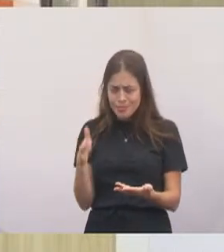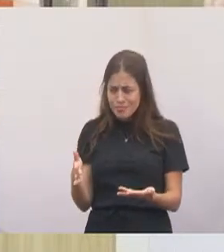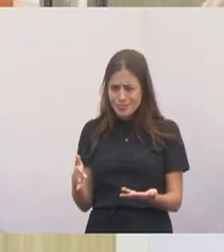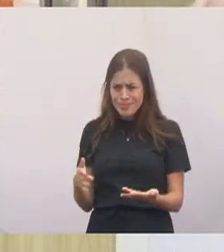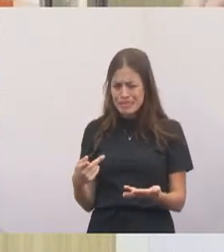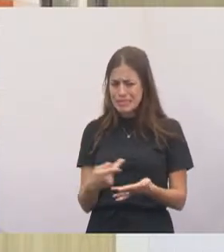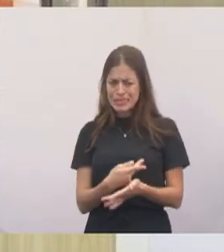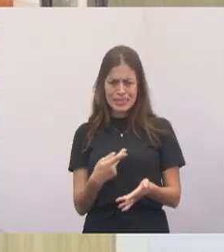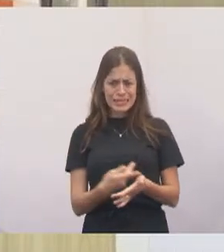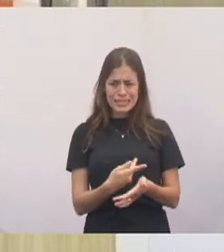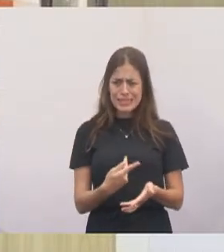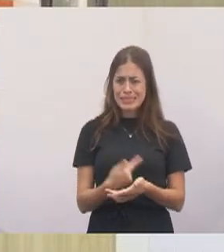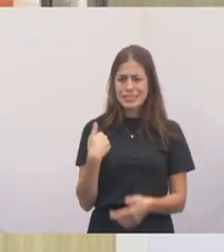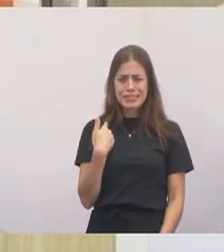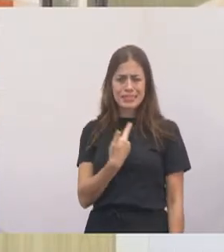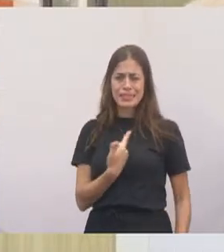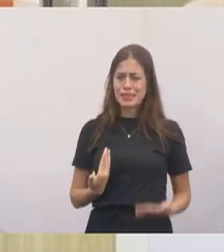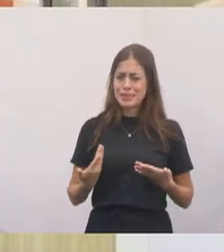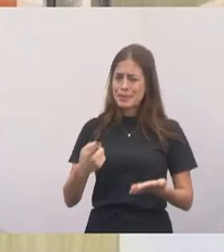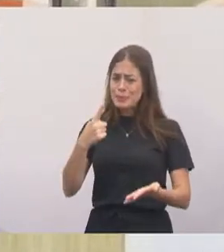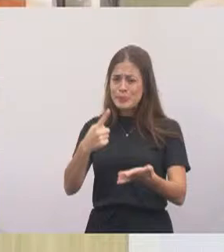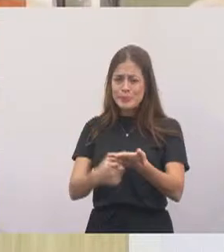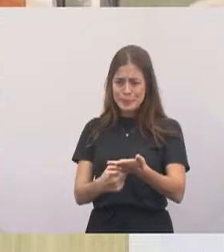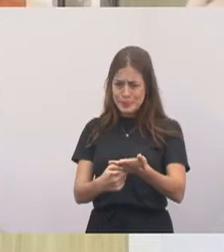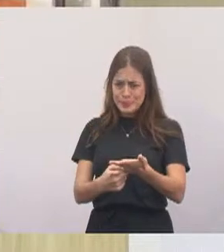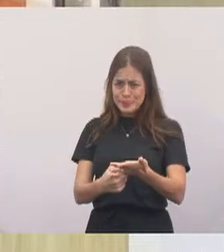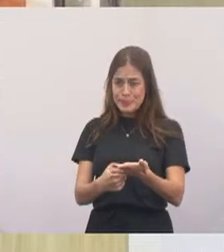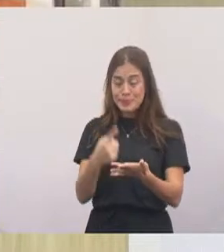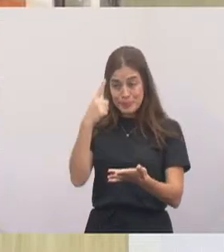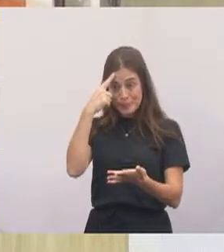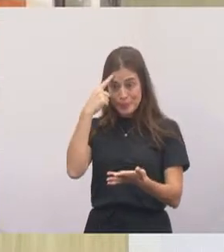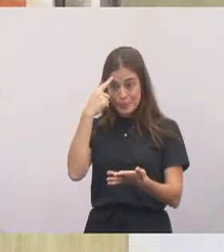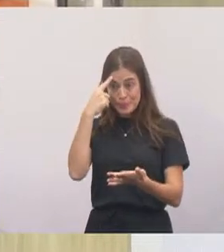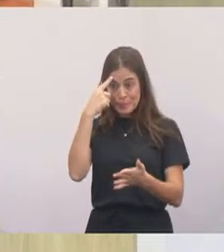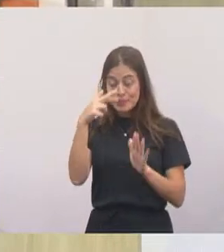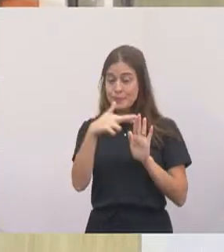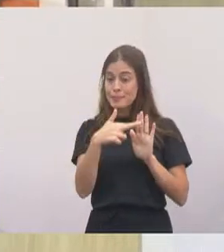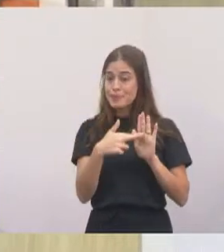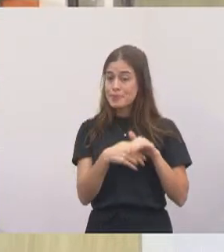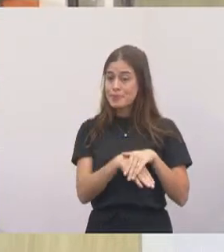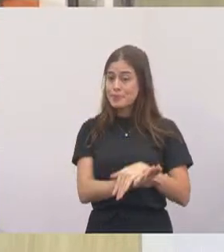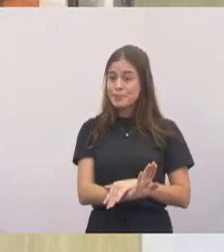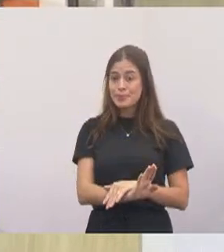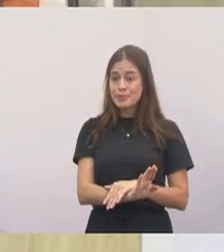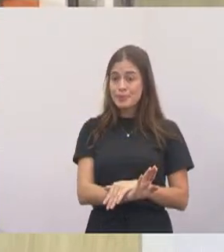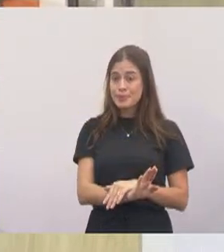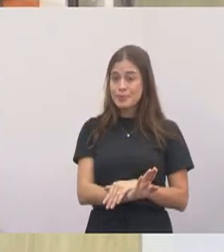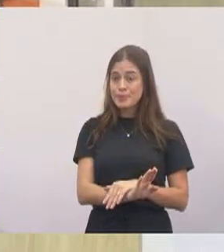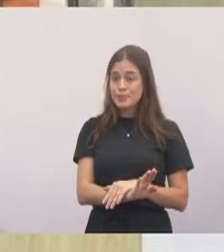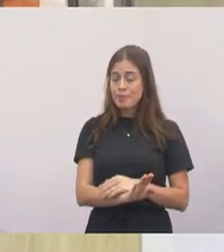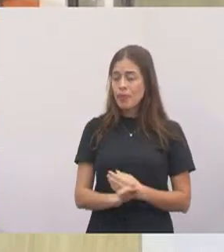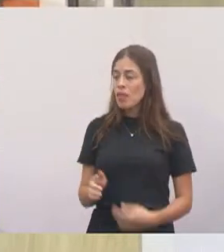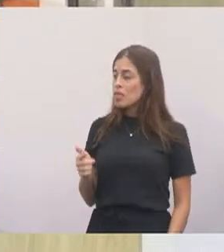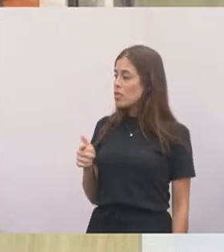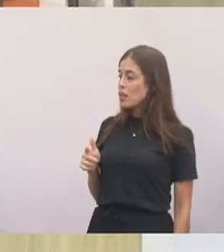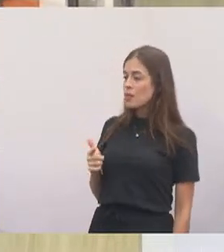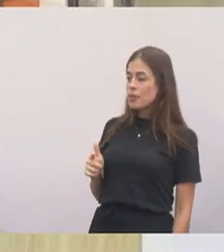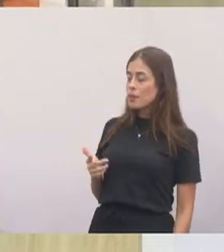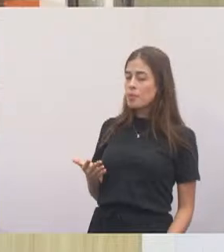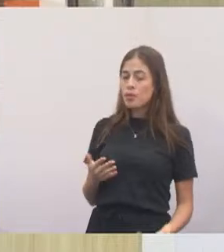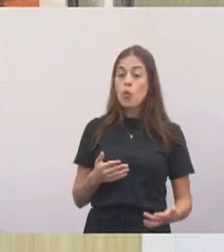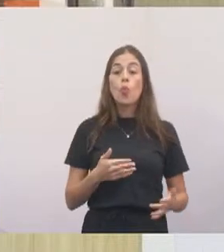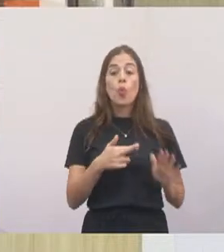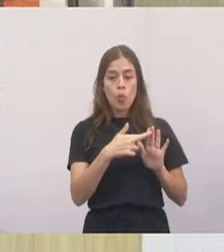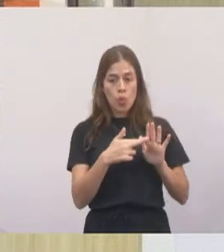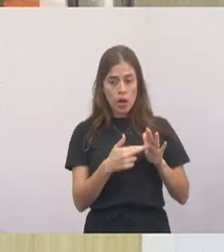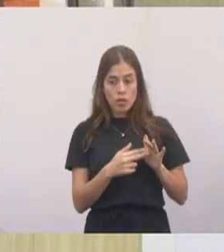Nós estamos tomando decisão baseada no regimento interno. O regime de urgência